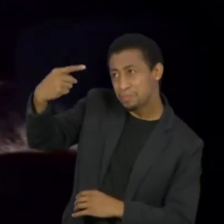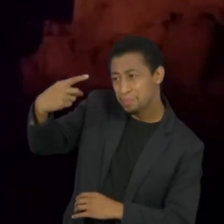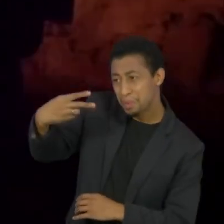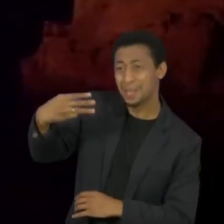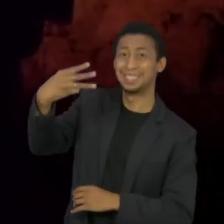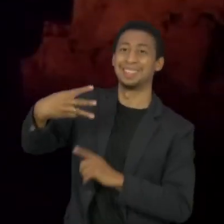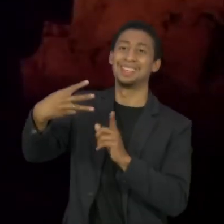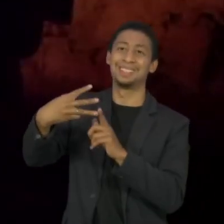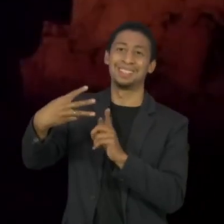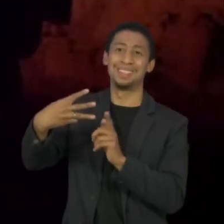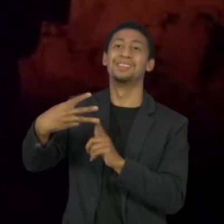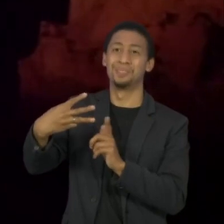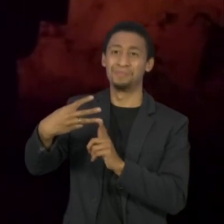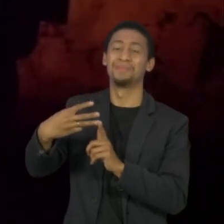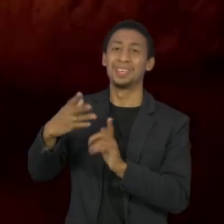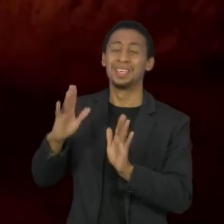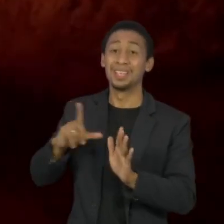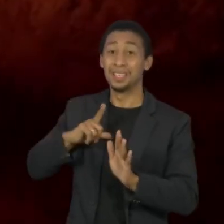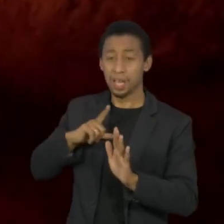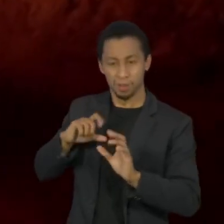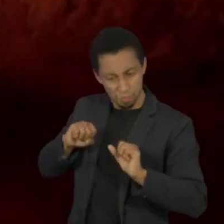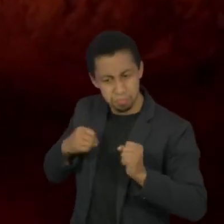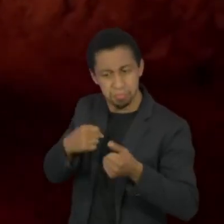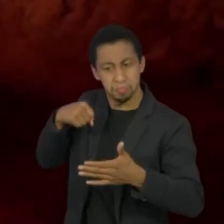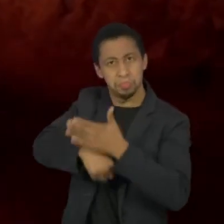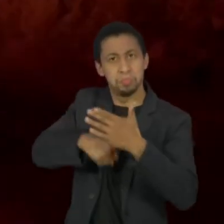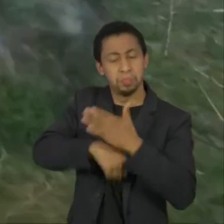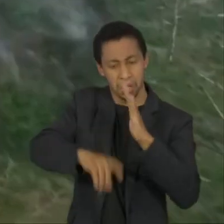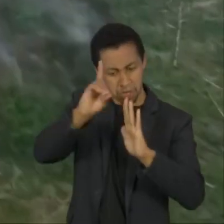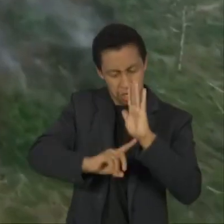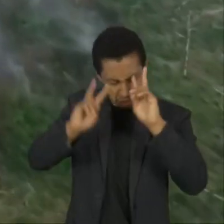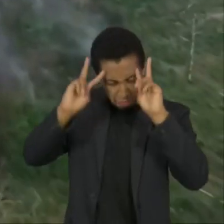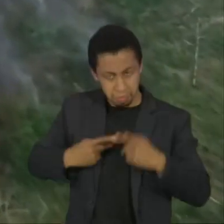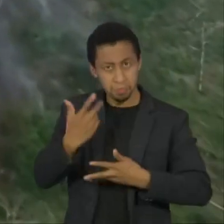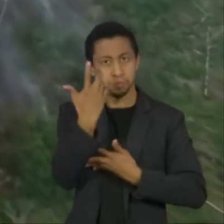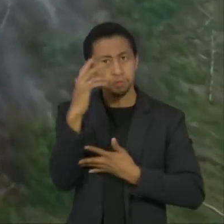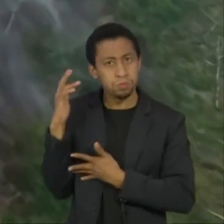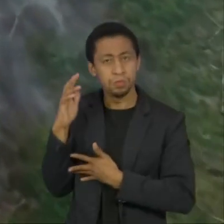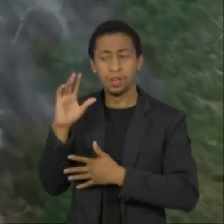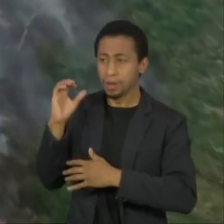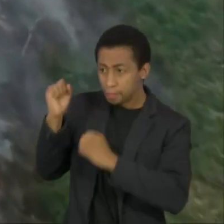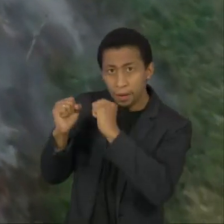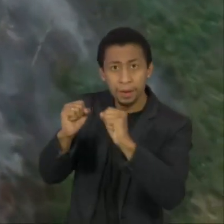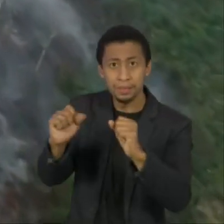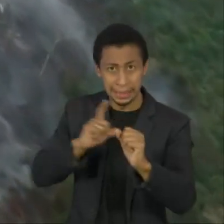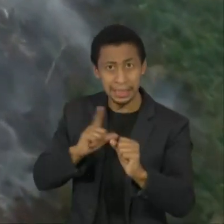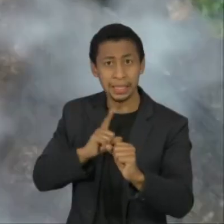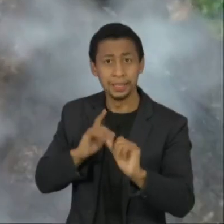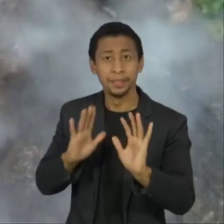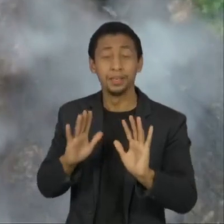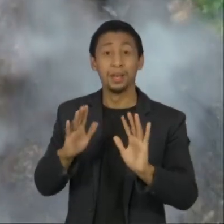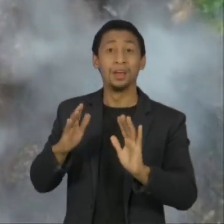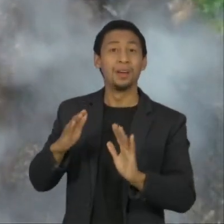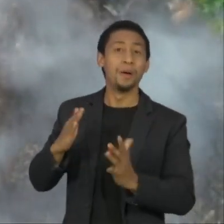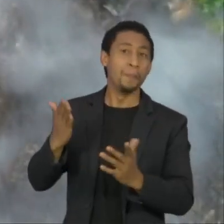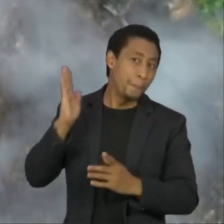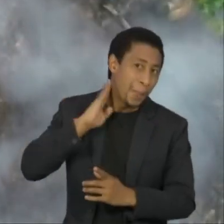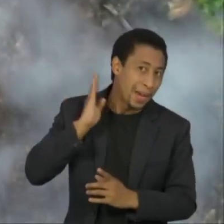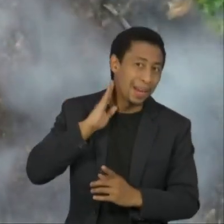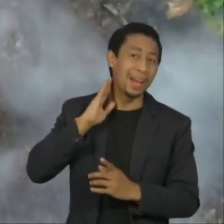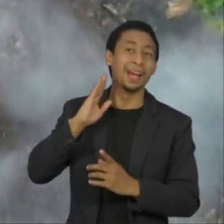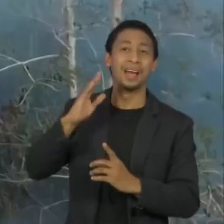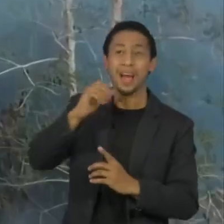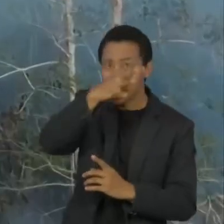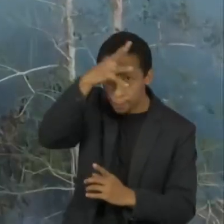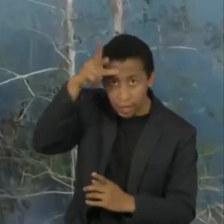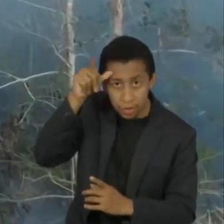número de ambientalistas e defensores dos direitos assassinados. Os estados mais violentos foram Pará, Amazonas, Maranhão e